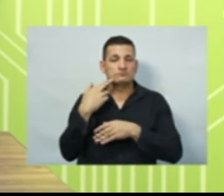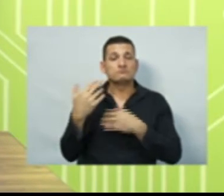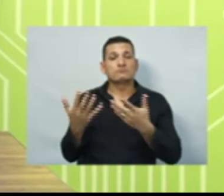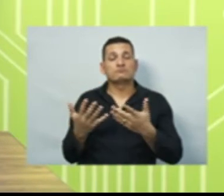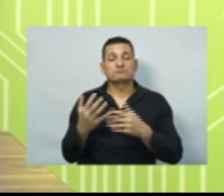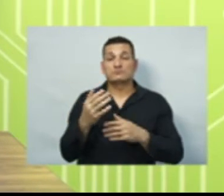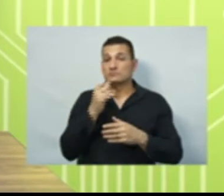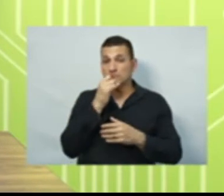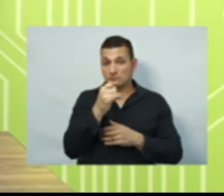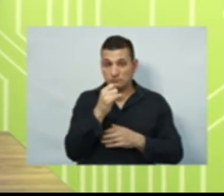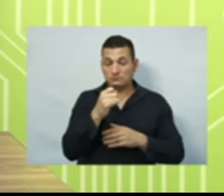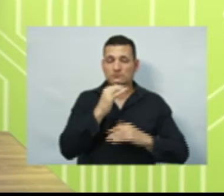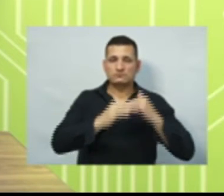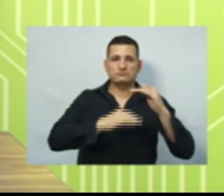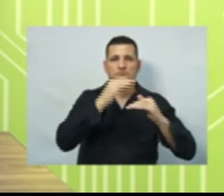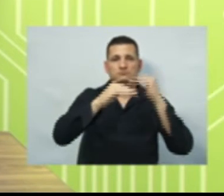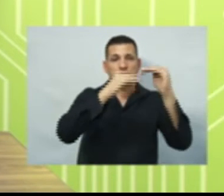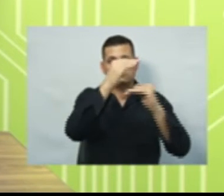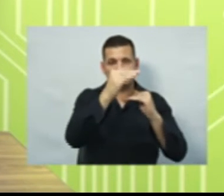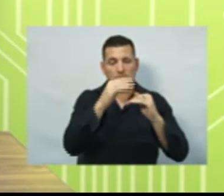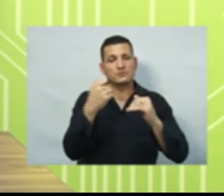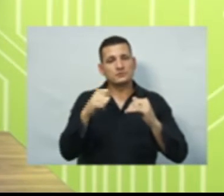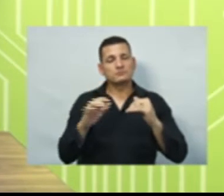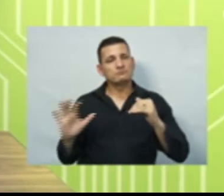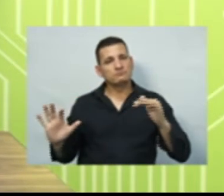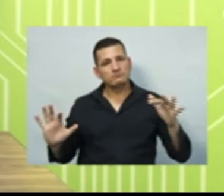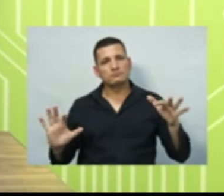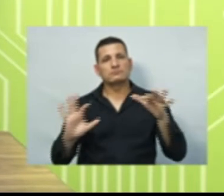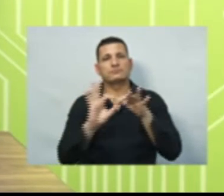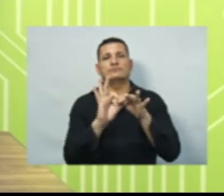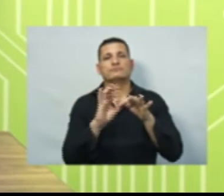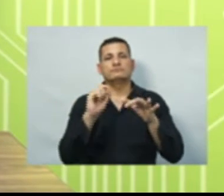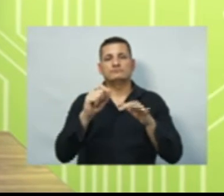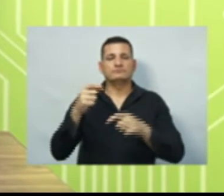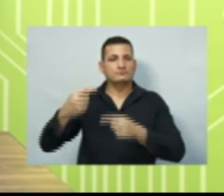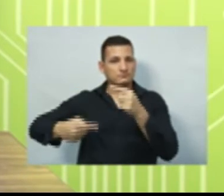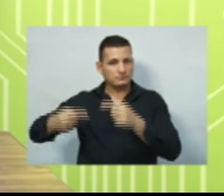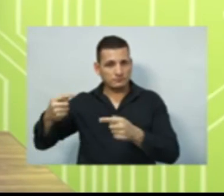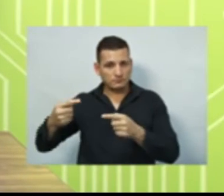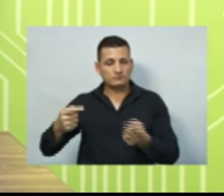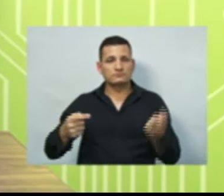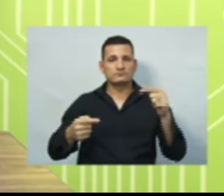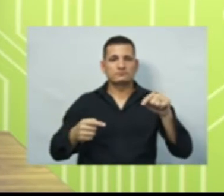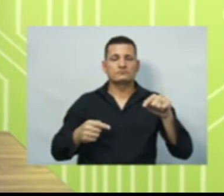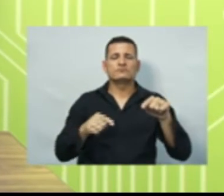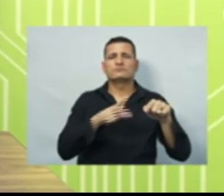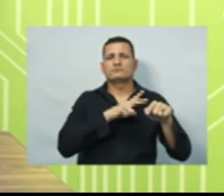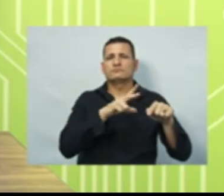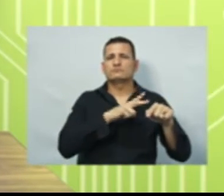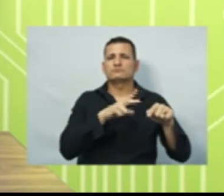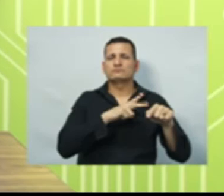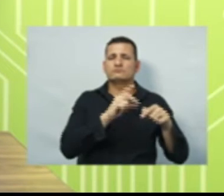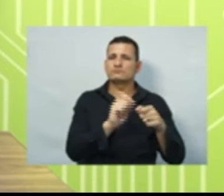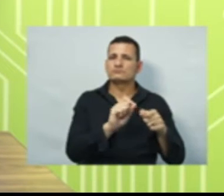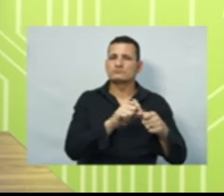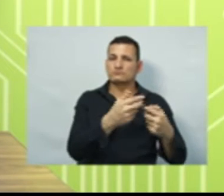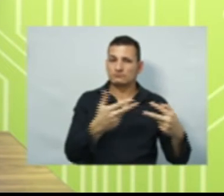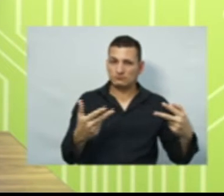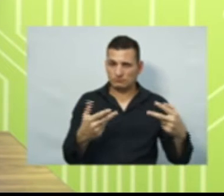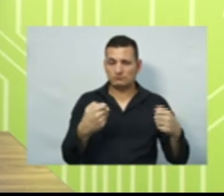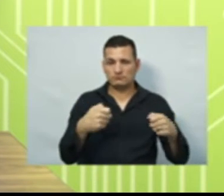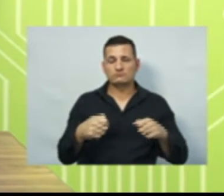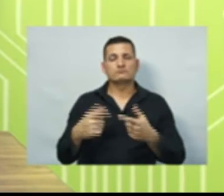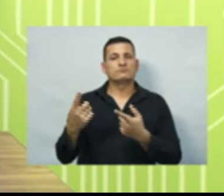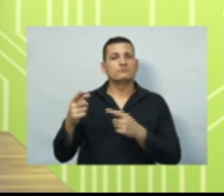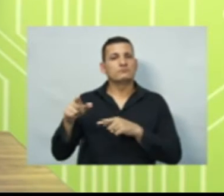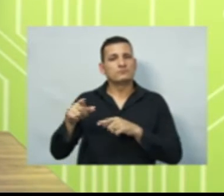é preciso ter esse casamento entre políticas públicas e ações privadas. A gente precisa aumentar a produtividade